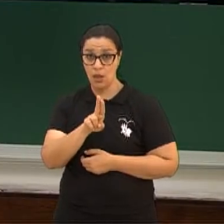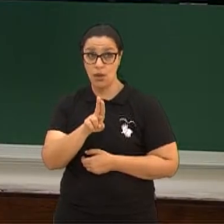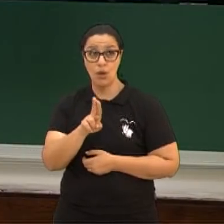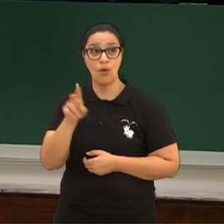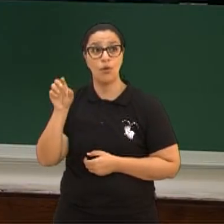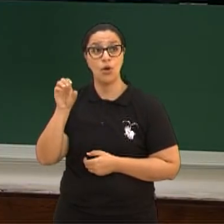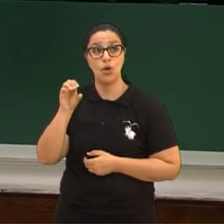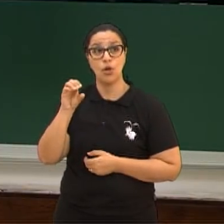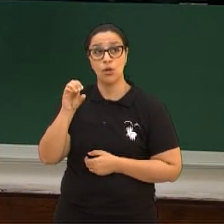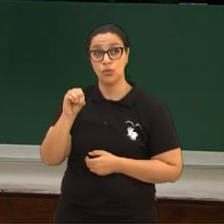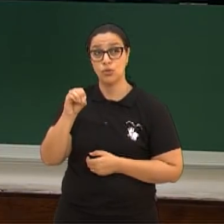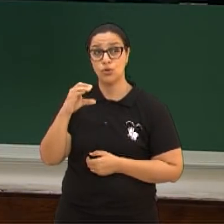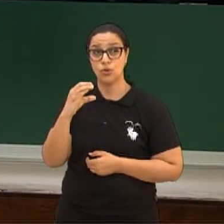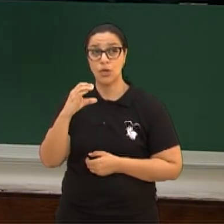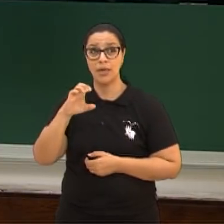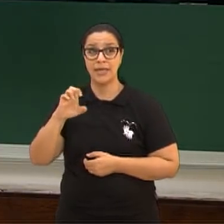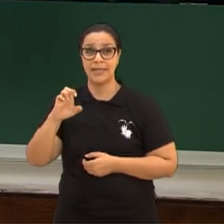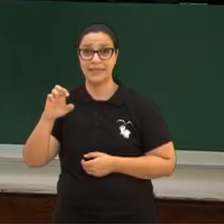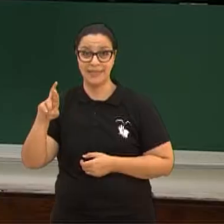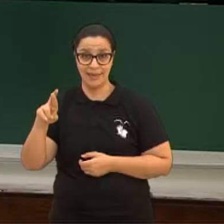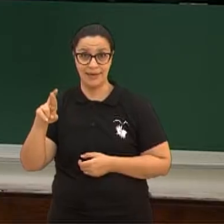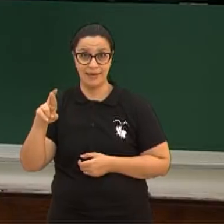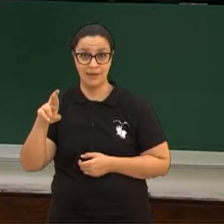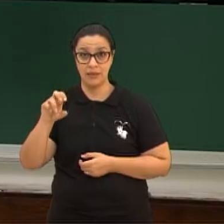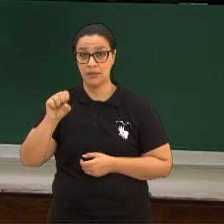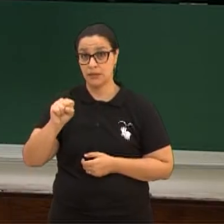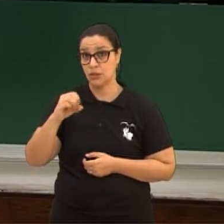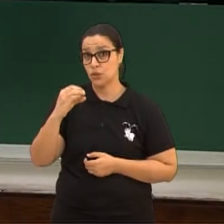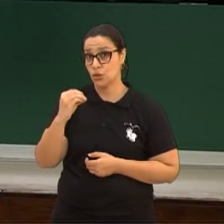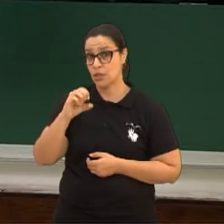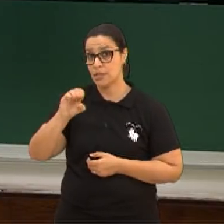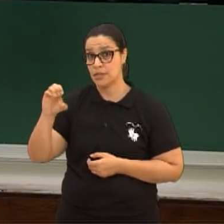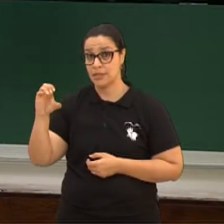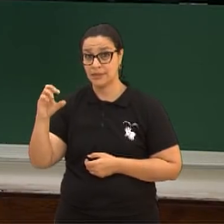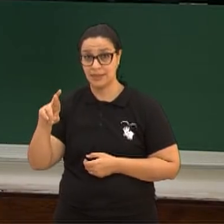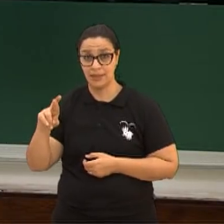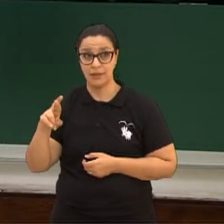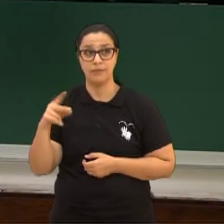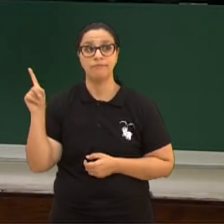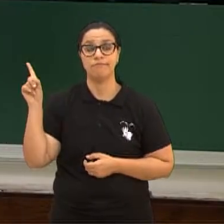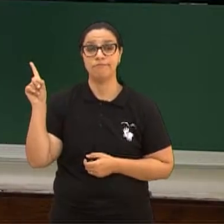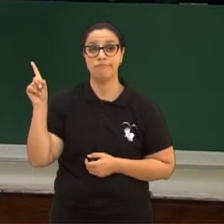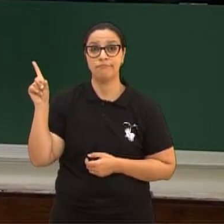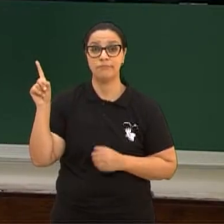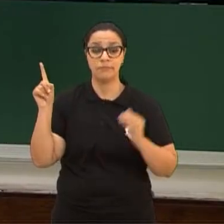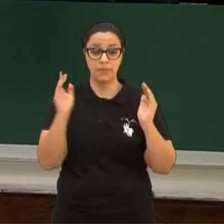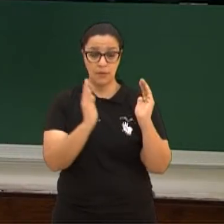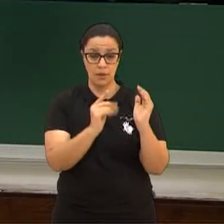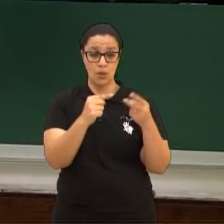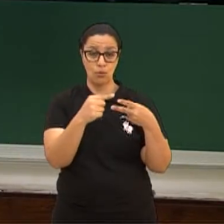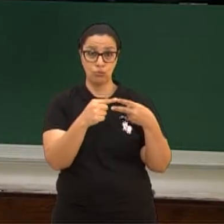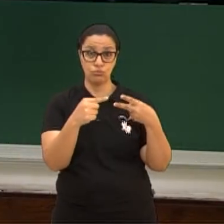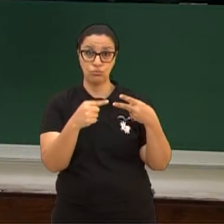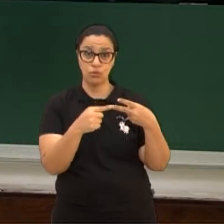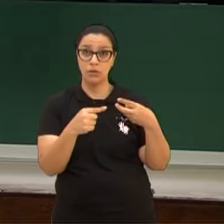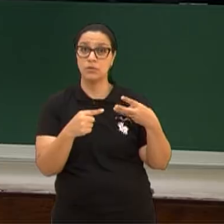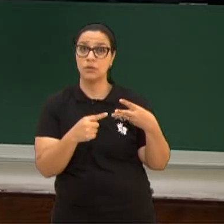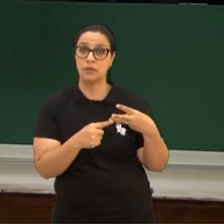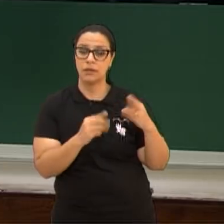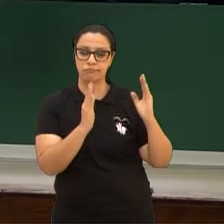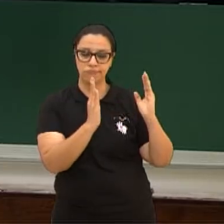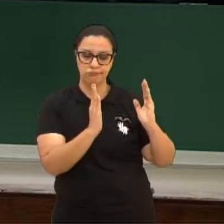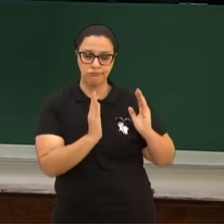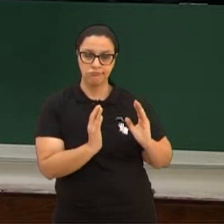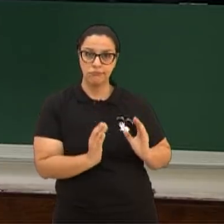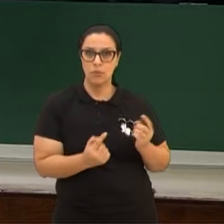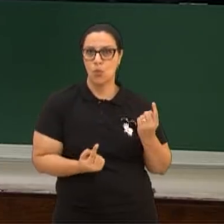soccer. Observem o pronome. I am playing soccer. I is playing